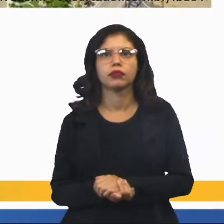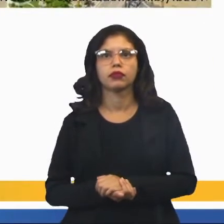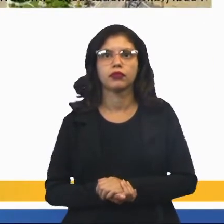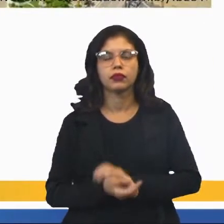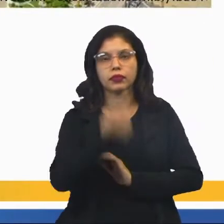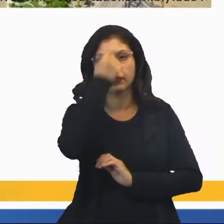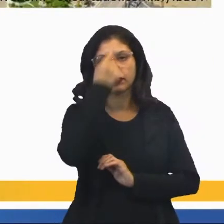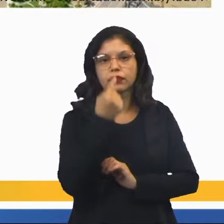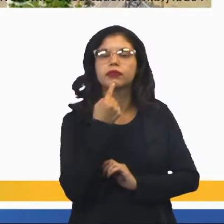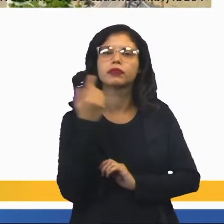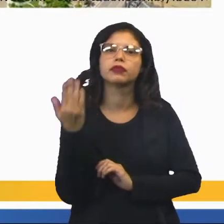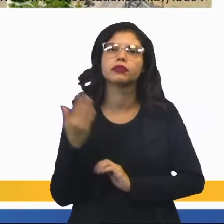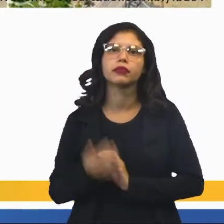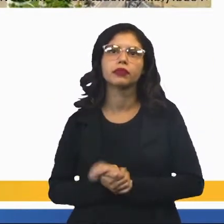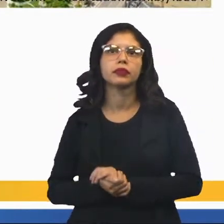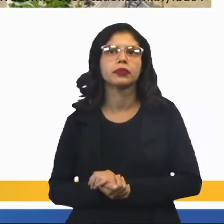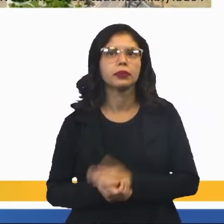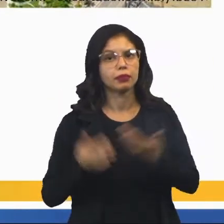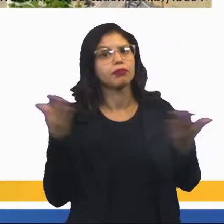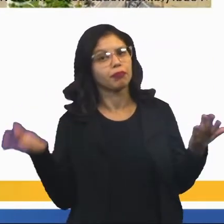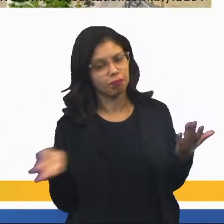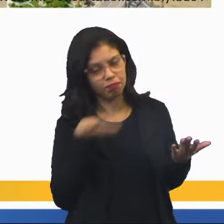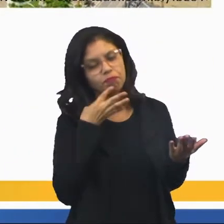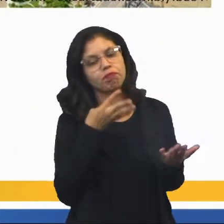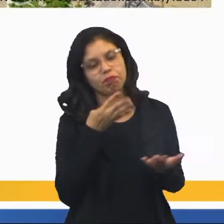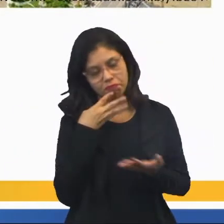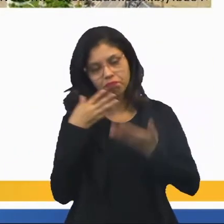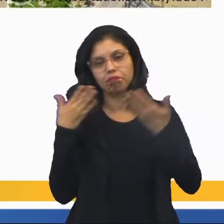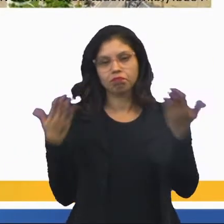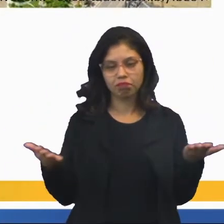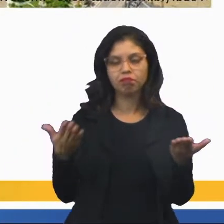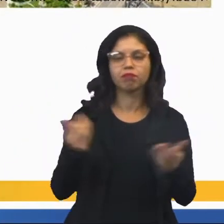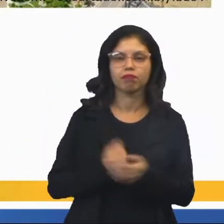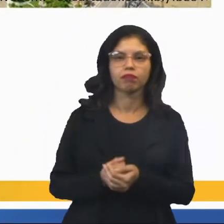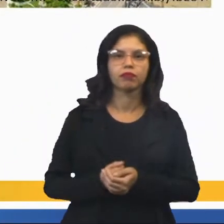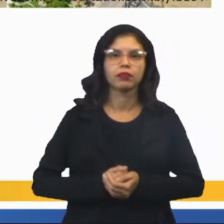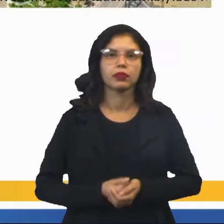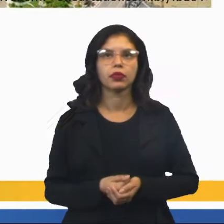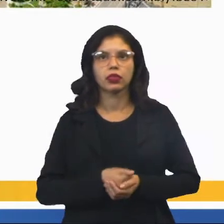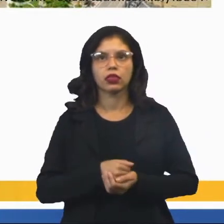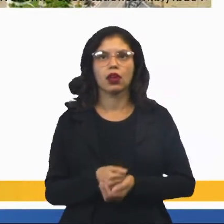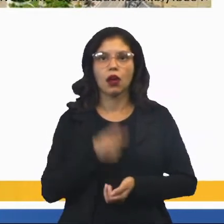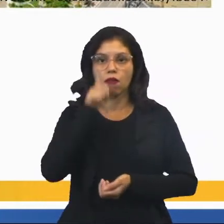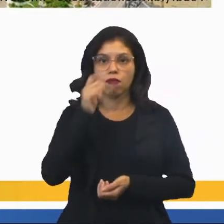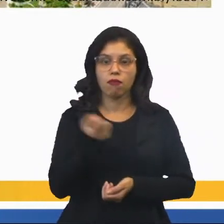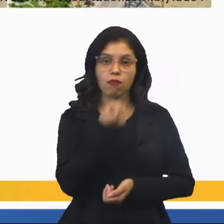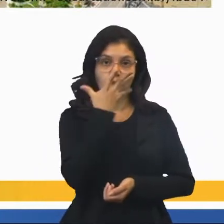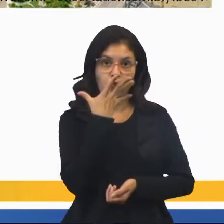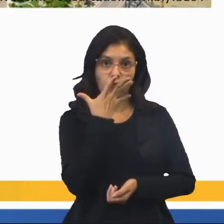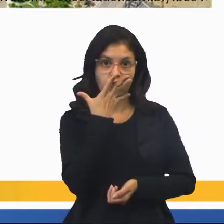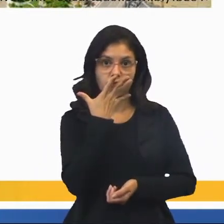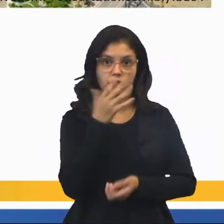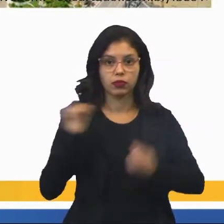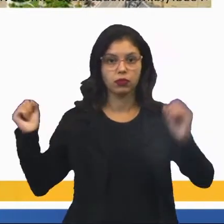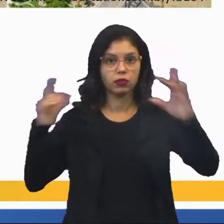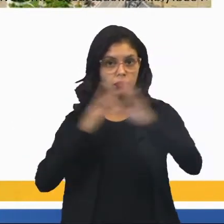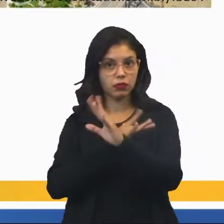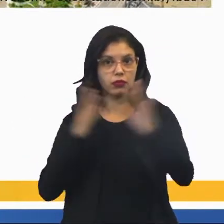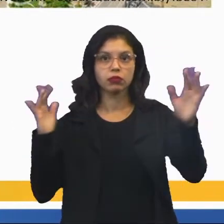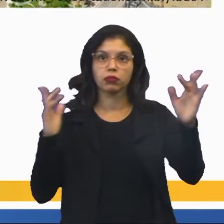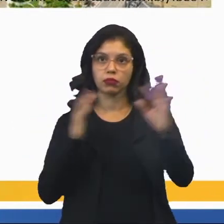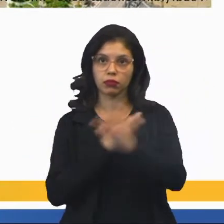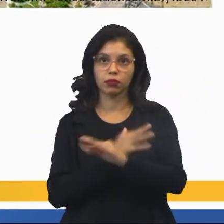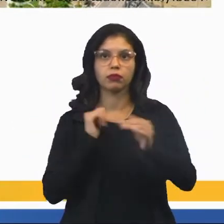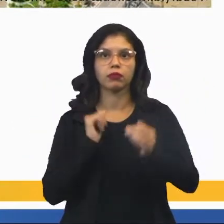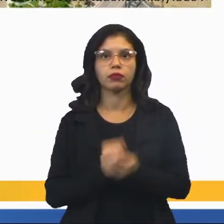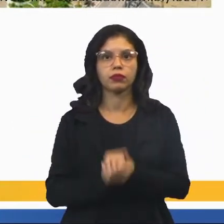E agora? Agora ficou mais comum a vocês. Nós temos aqui uma imagem aérea, do centro da nossa cidade. Conseguimos ali